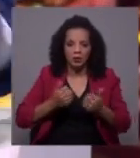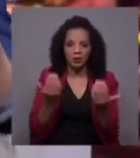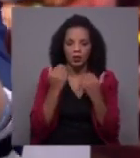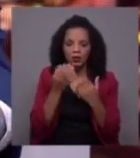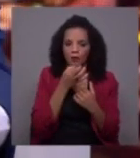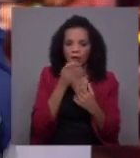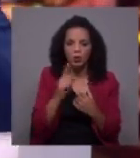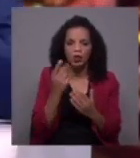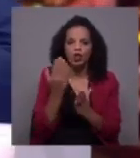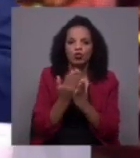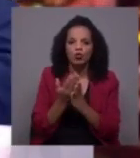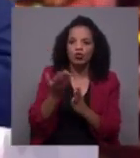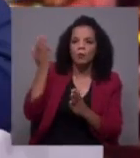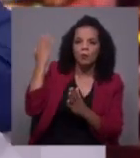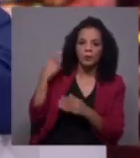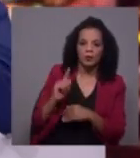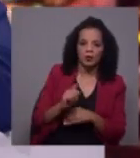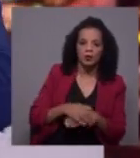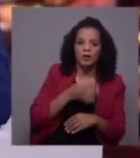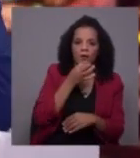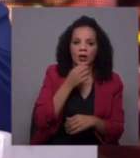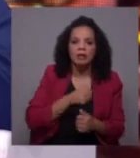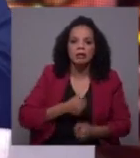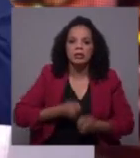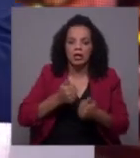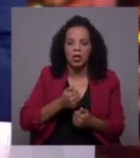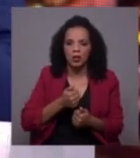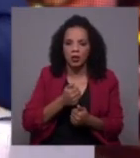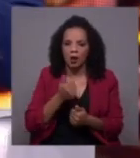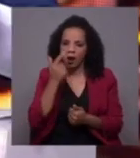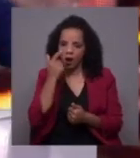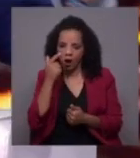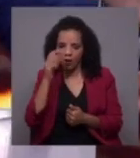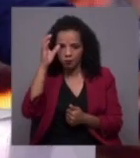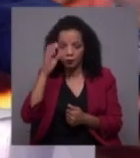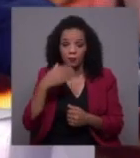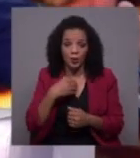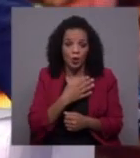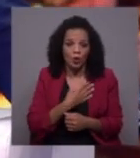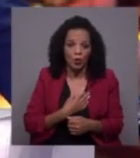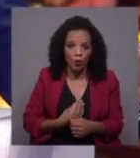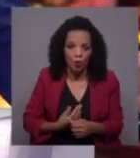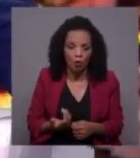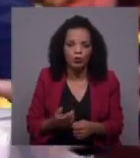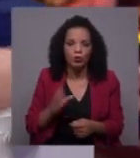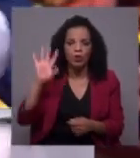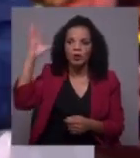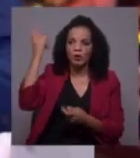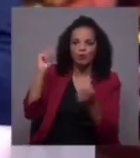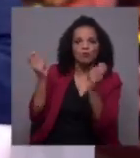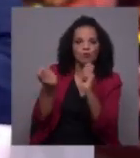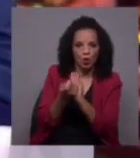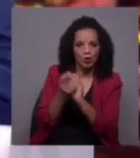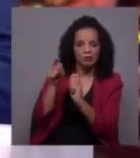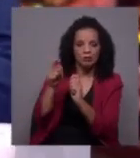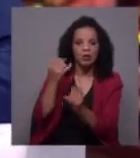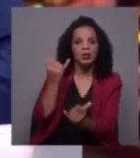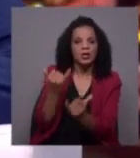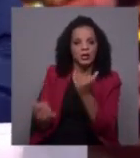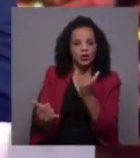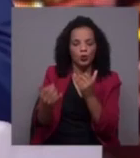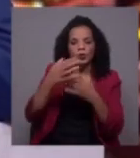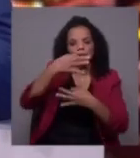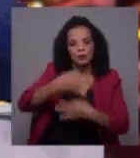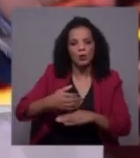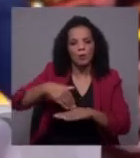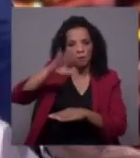falar de estudos passados, estamos a falar de uma cidade mais inteligente. Eu gosto, e estes casos das alterações climáticas são dos riscos mais